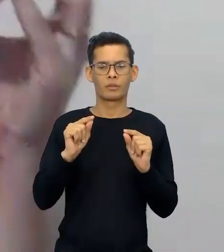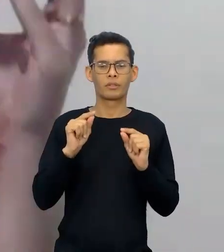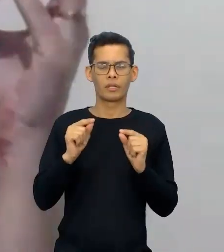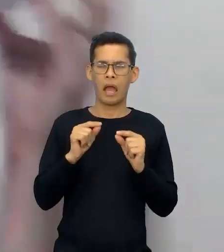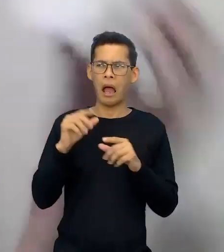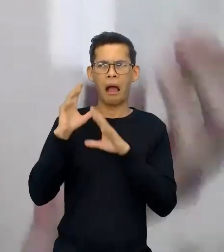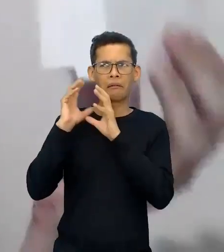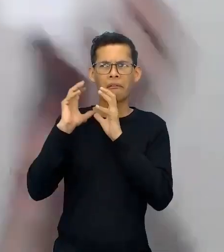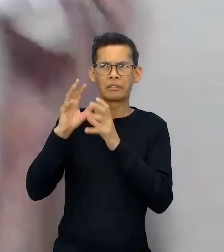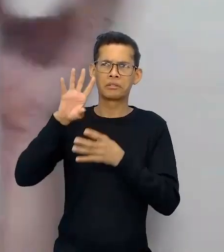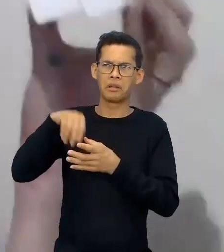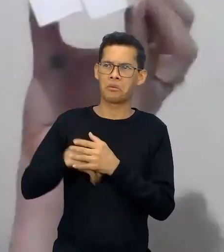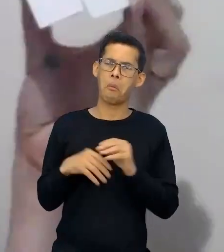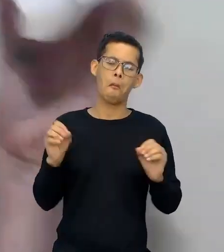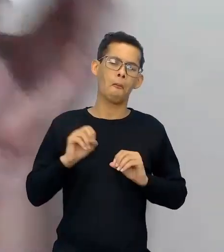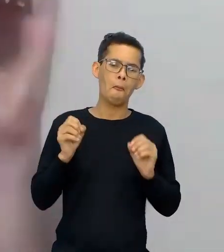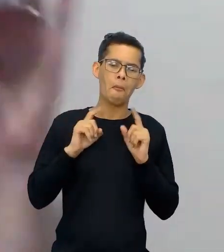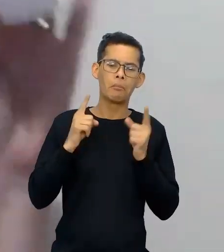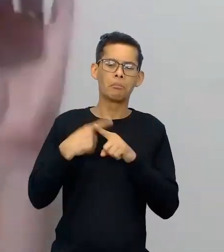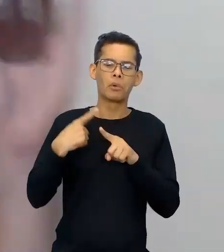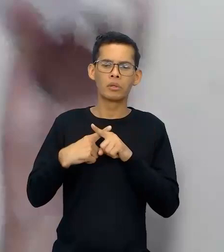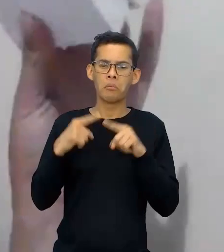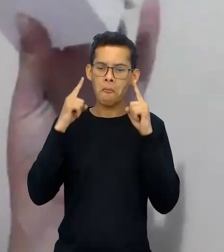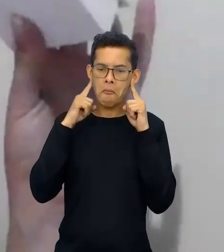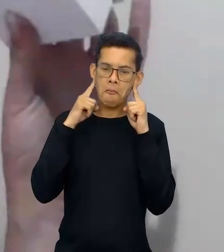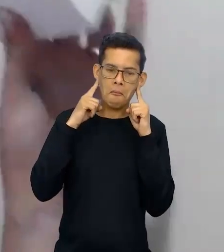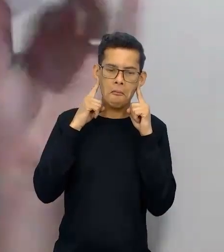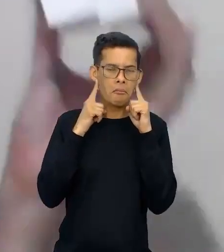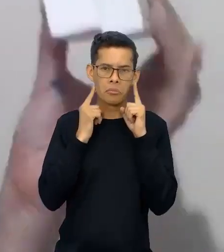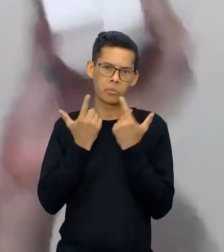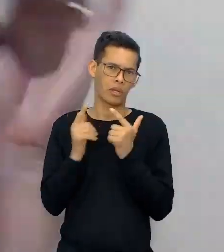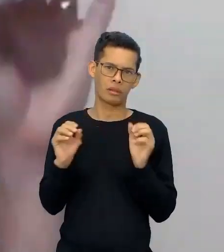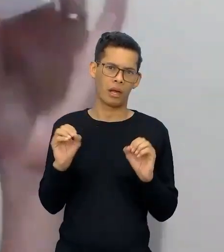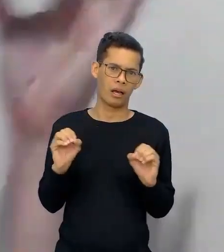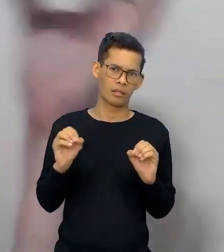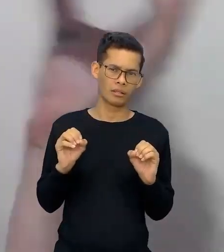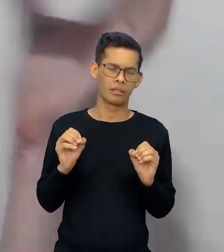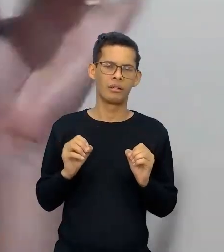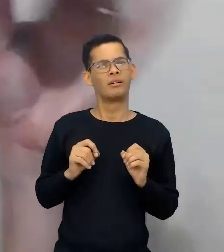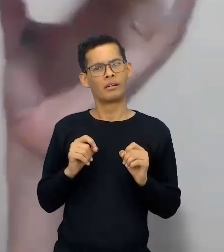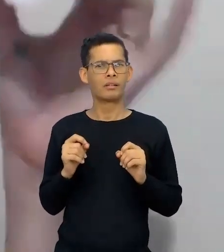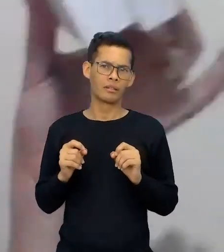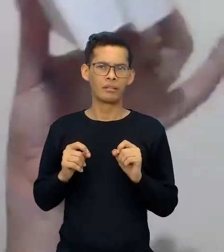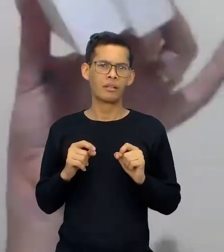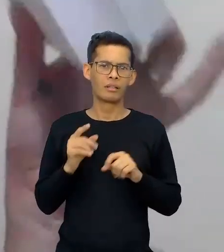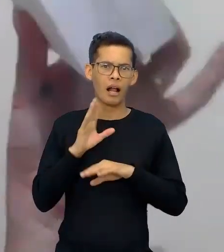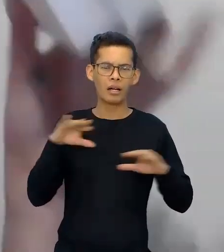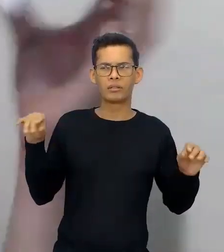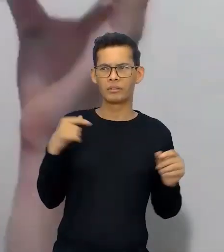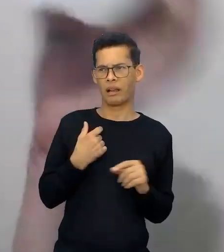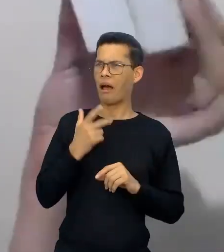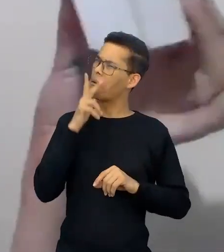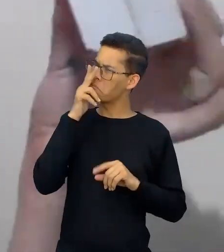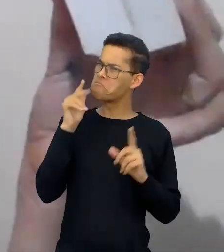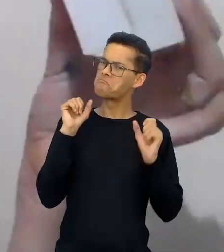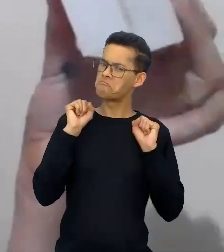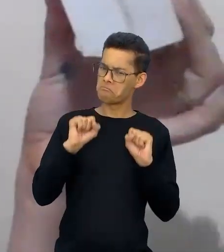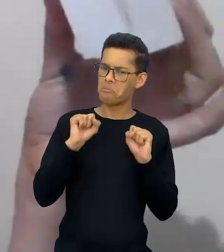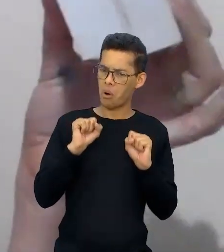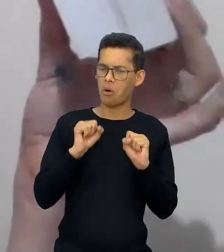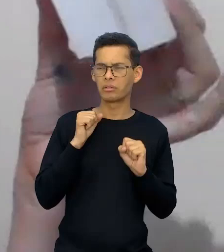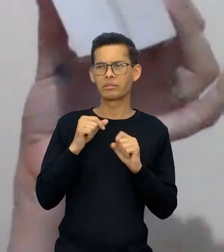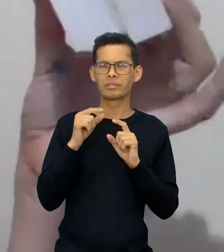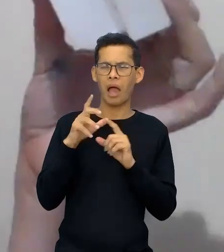da caixinha, e aí você fala, nada? Então não tem ar, não tem nada. Ah, não, ar sim, pode ser que tenha ar. Ah, só ar não